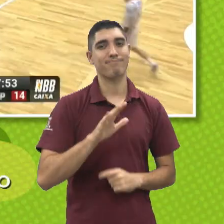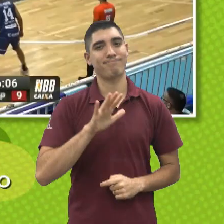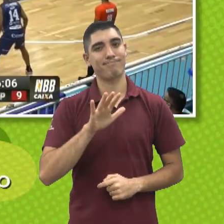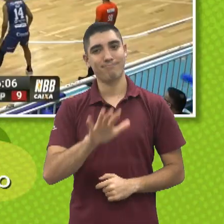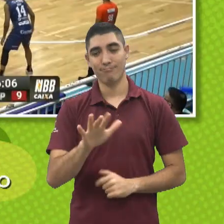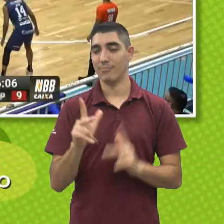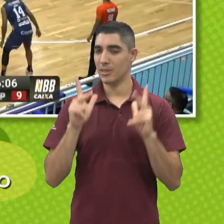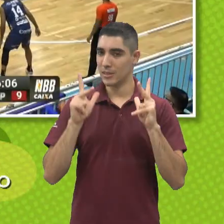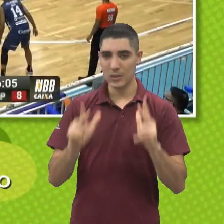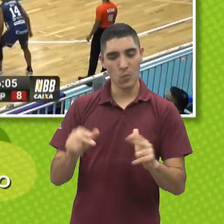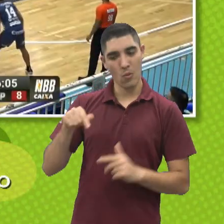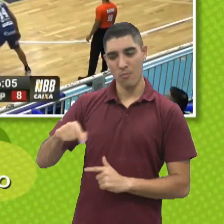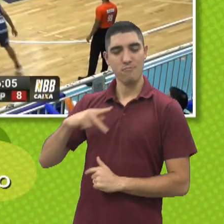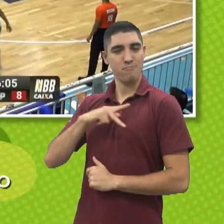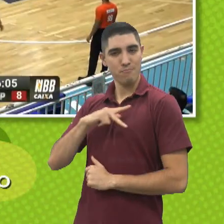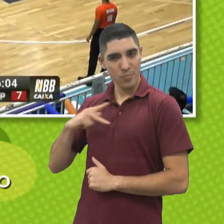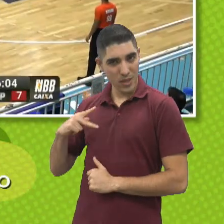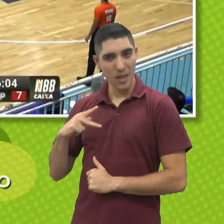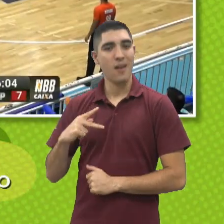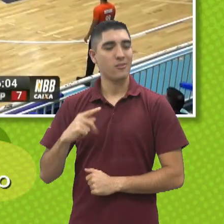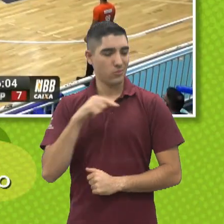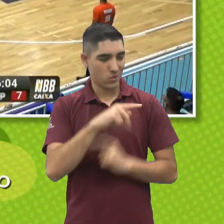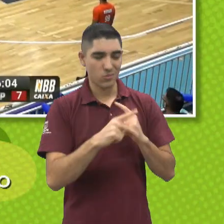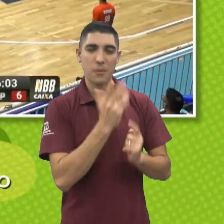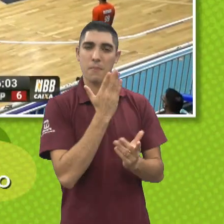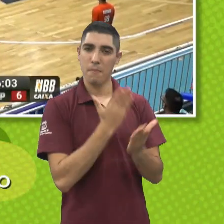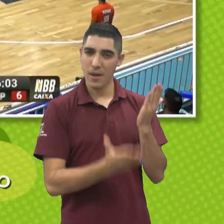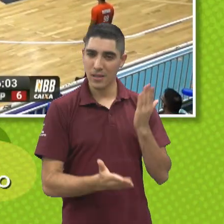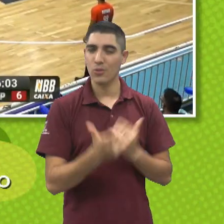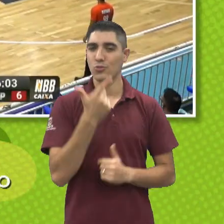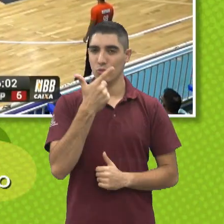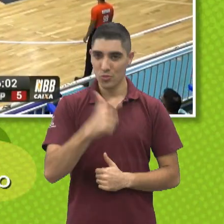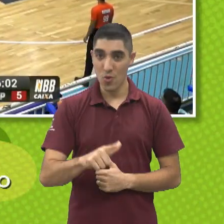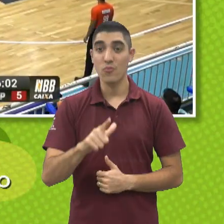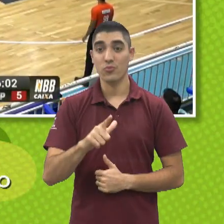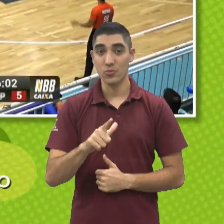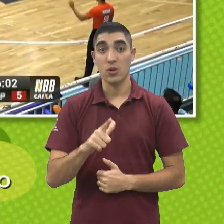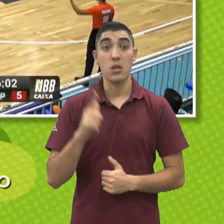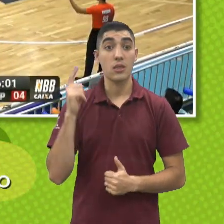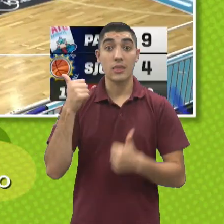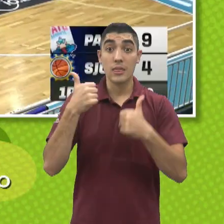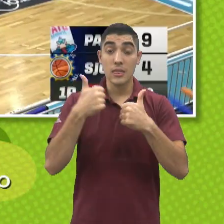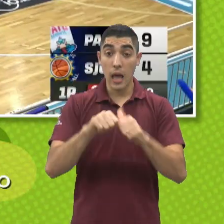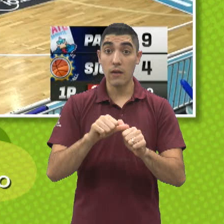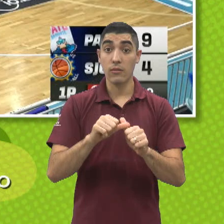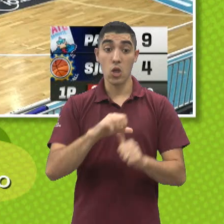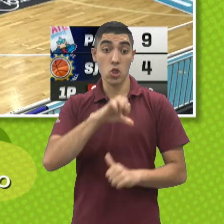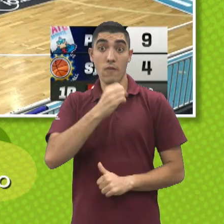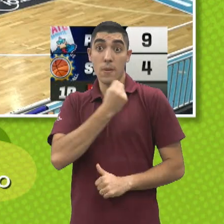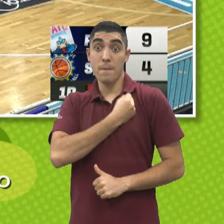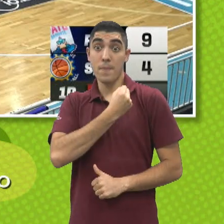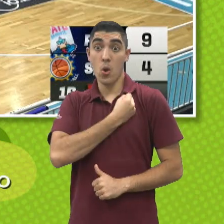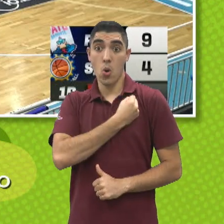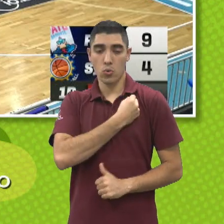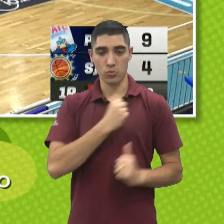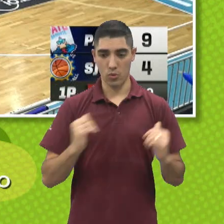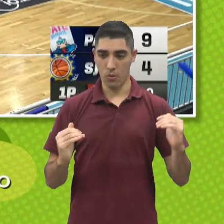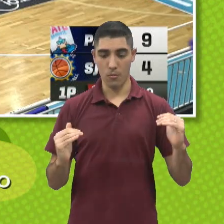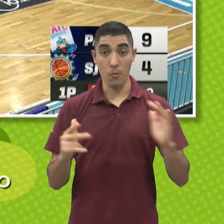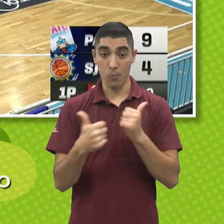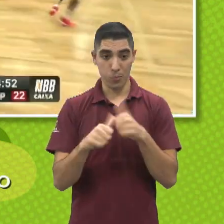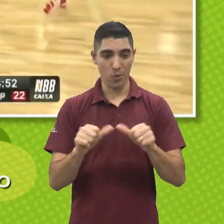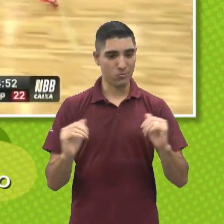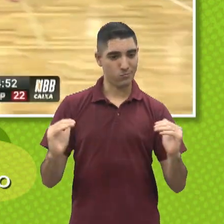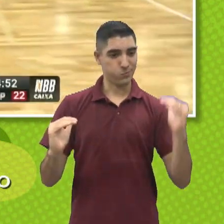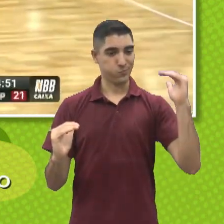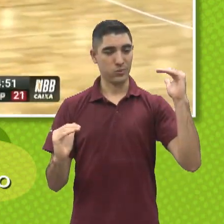o Pinheiros, o São José tomou a virada no último quarto, onde chegou a vencer por 9 pontos. E aí voltou a perder, caiu na